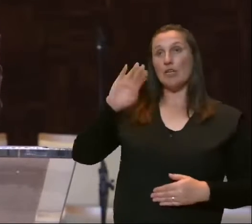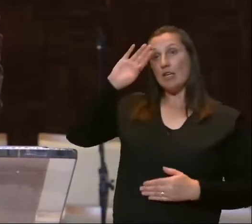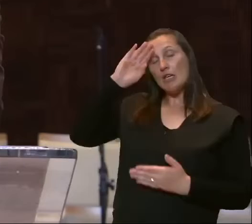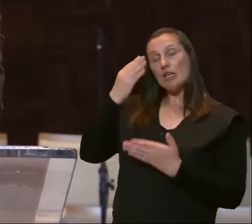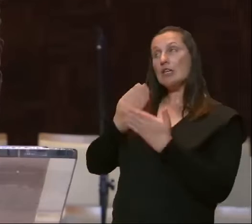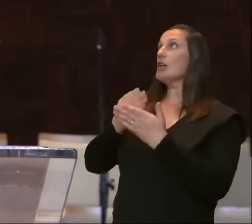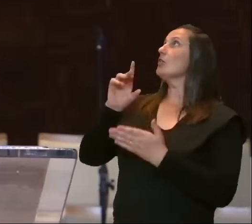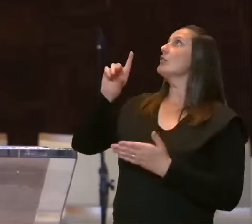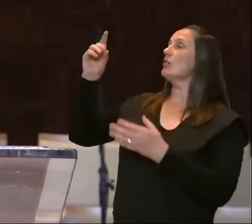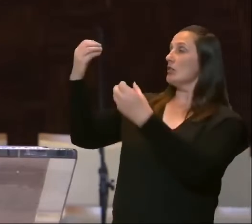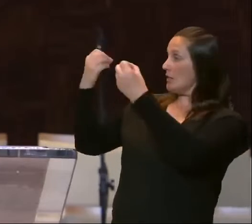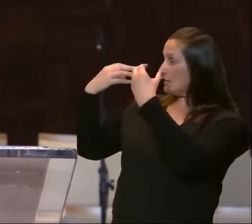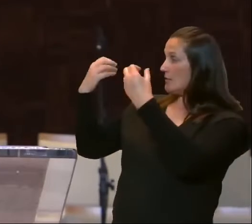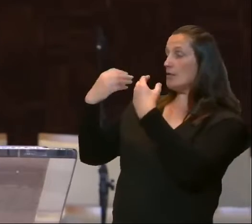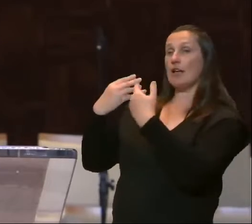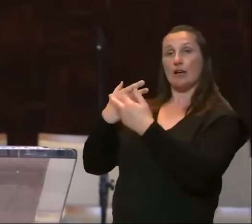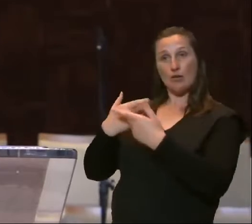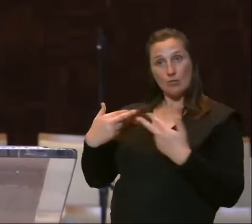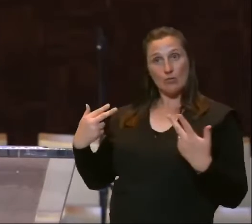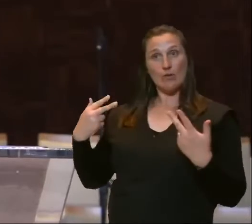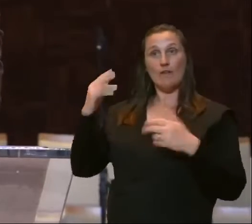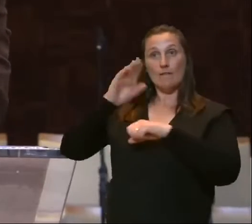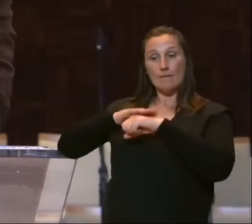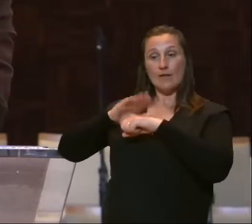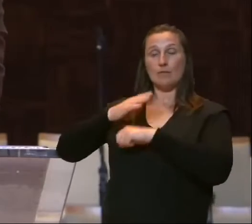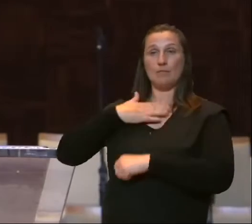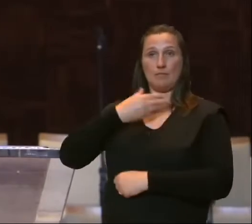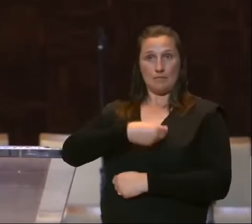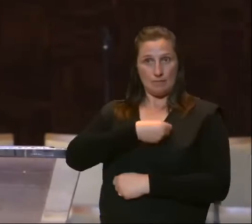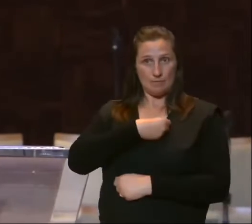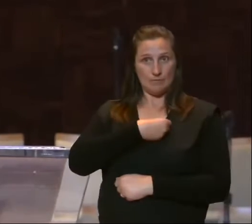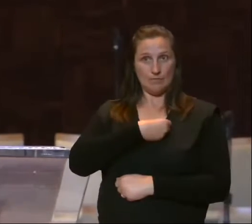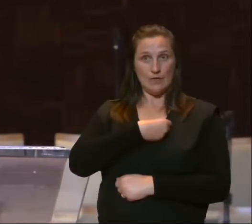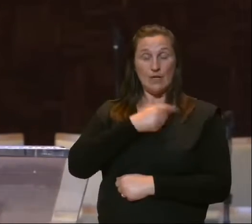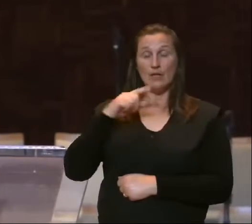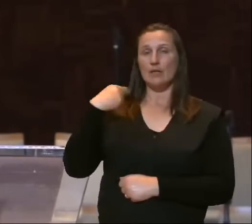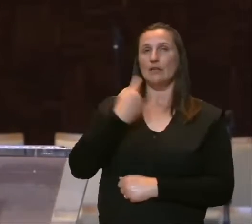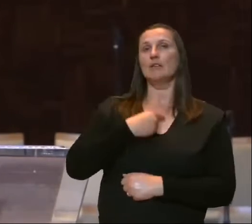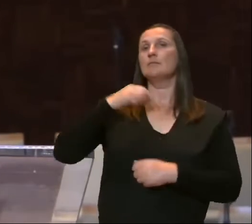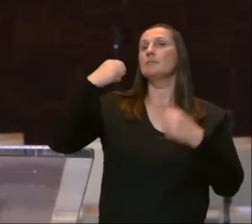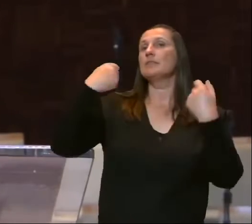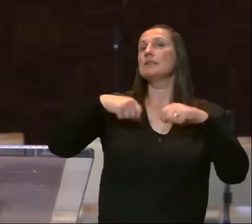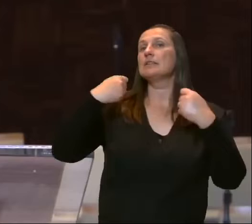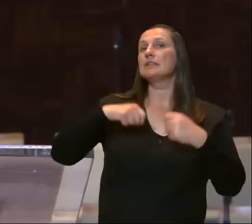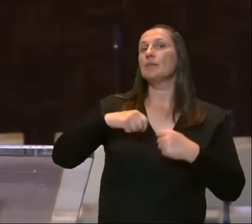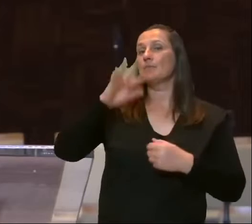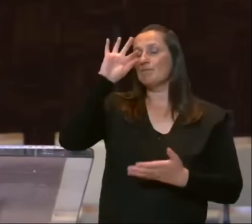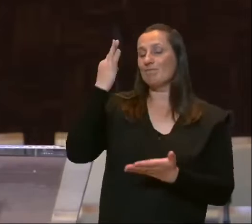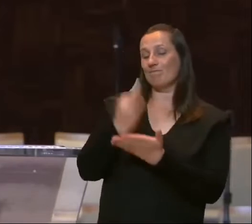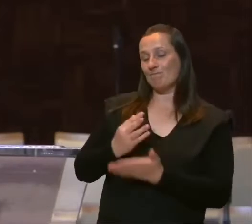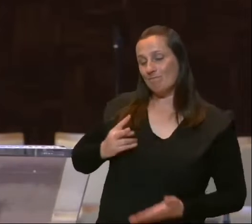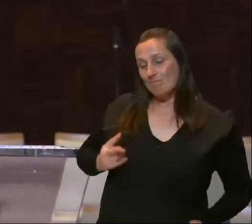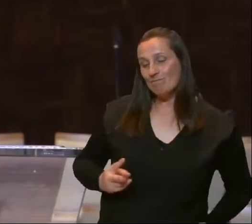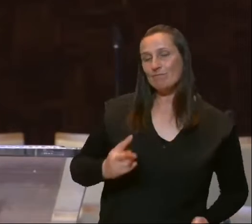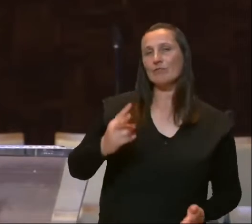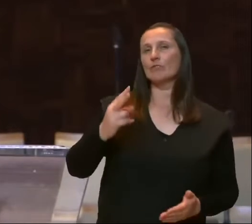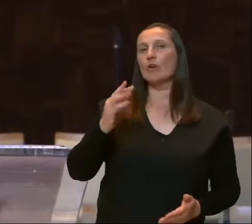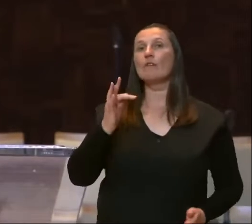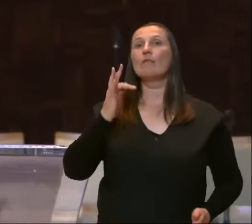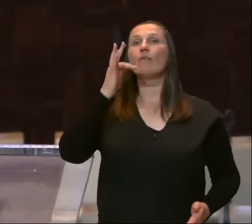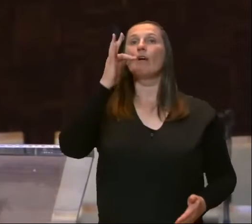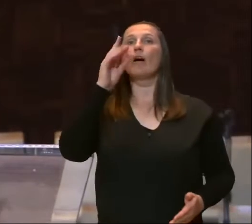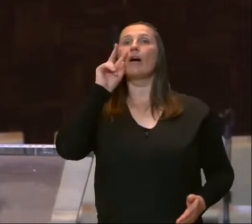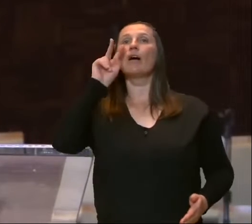creio. Deus quer ensinar algo, quer fazer algo. E nós precisamos ter a fé para continuar, para enxergar além,